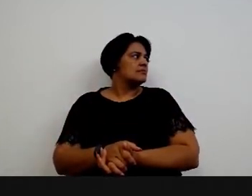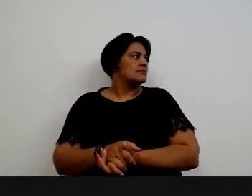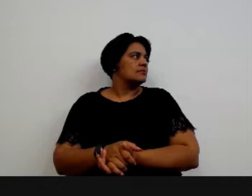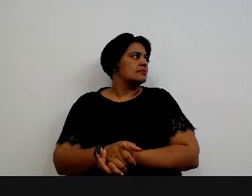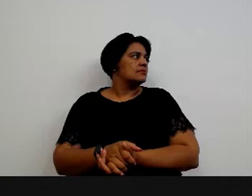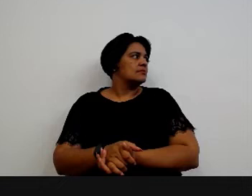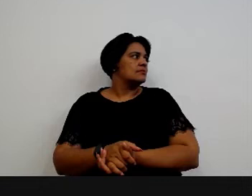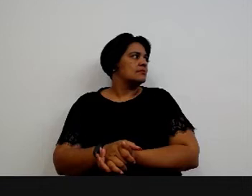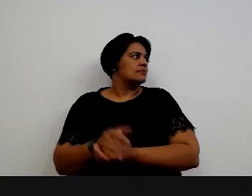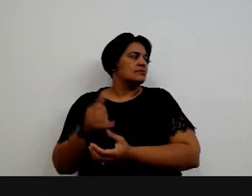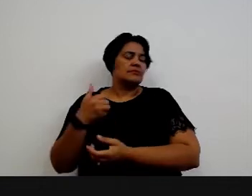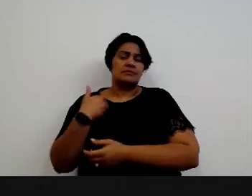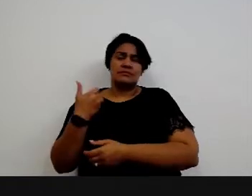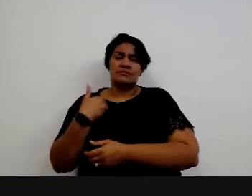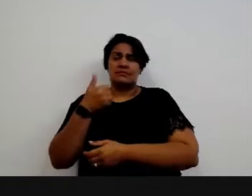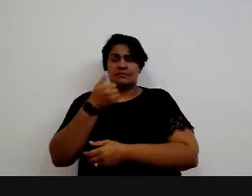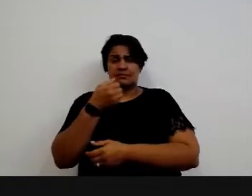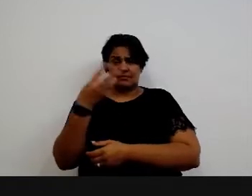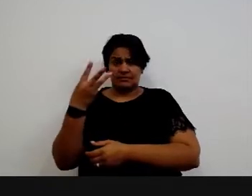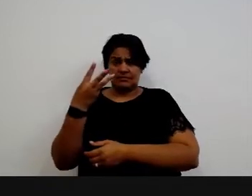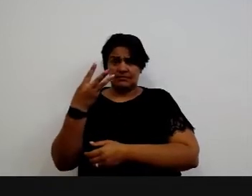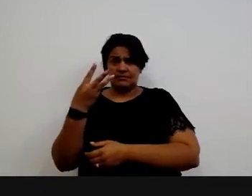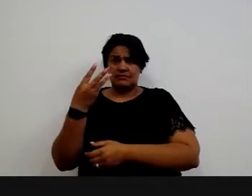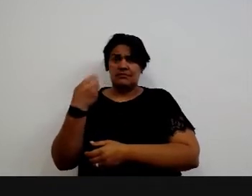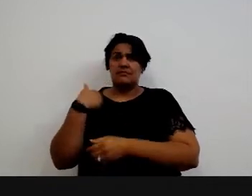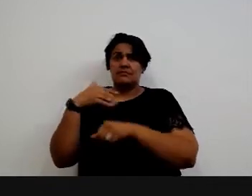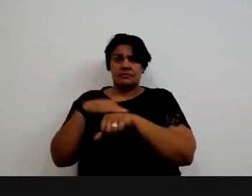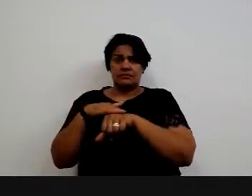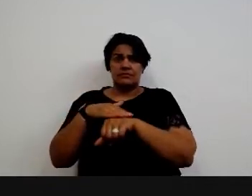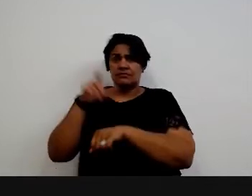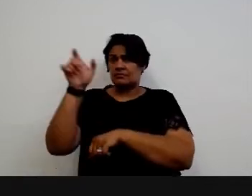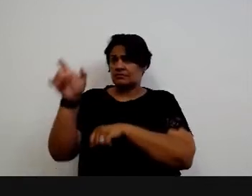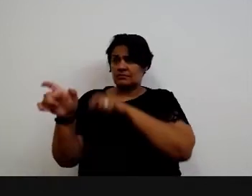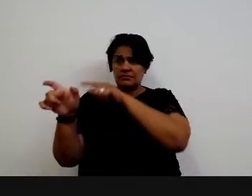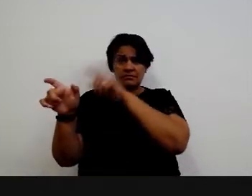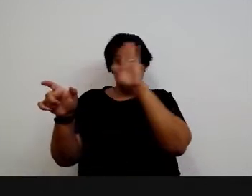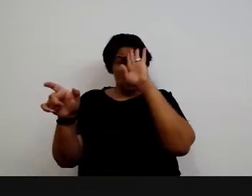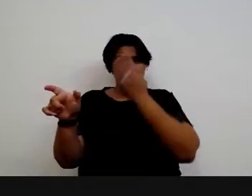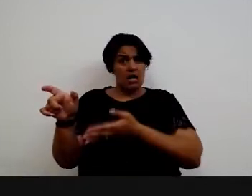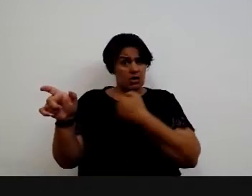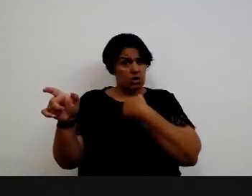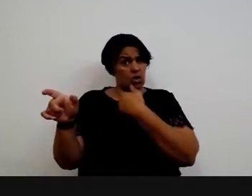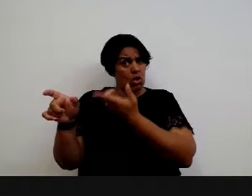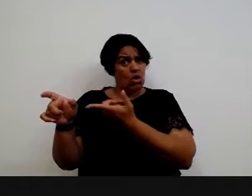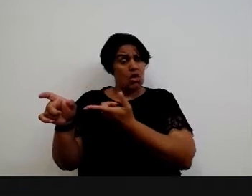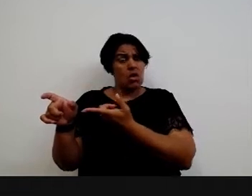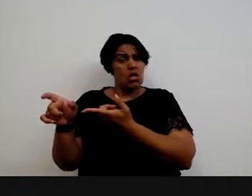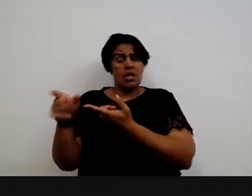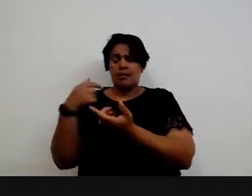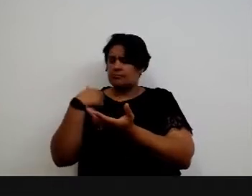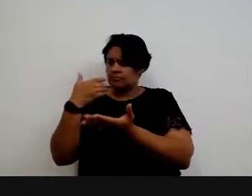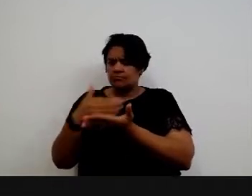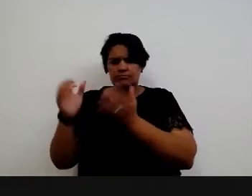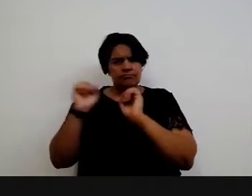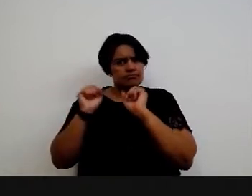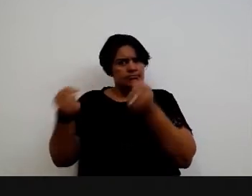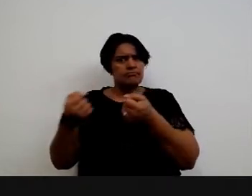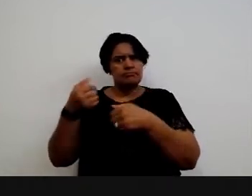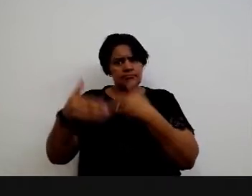eu conversei com uma pessoa na escola que acreditou em mim. E, a partir daí, ele foi,